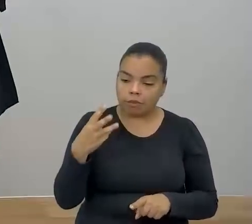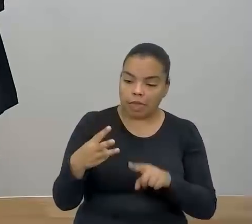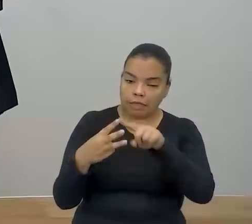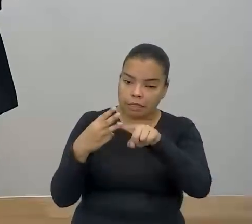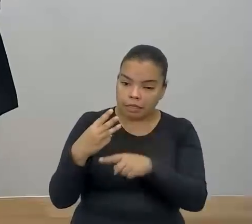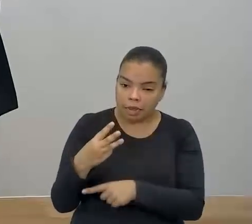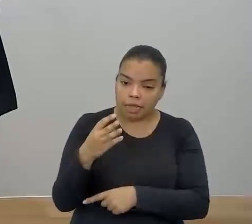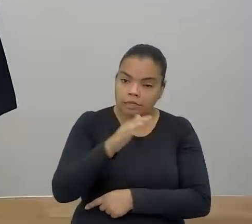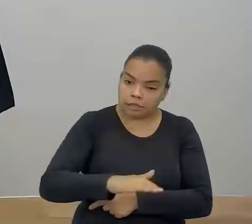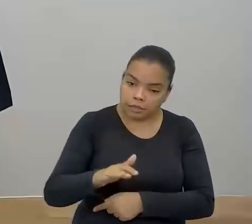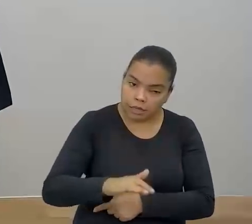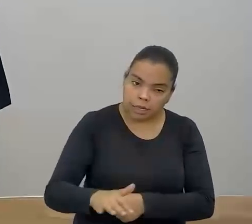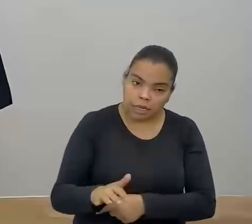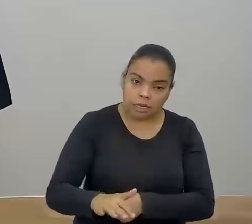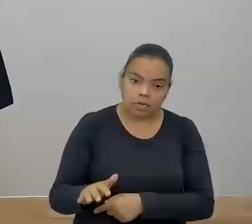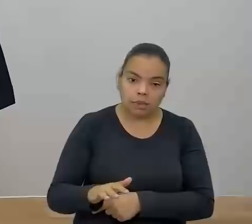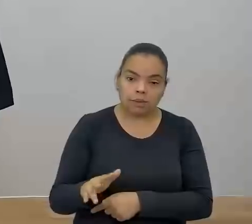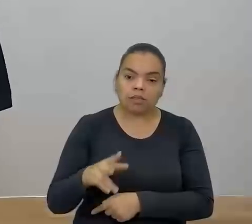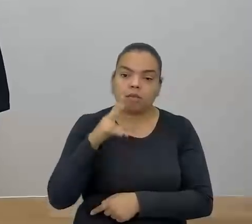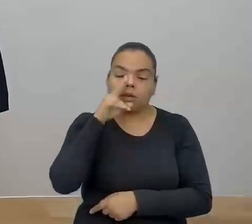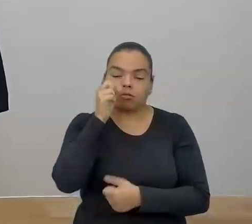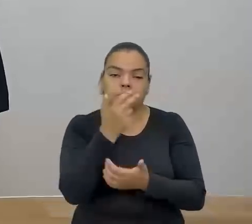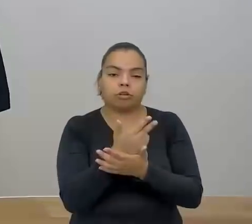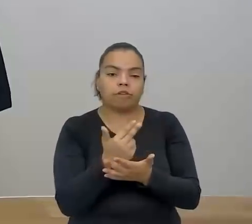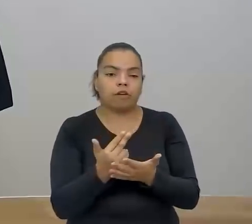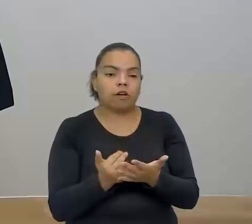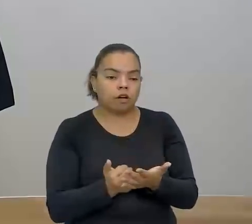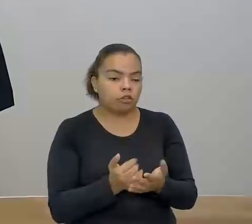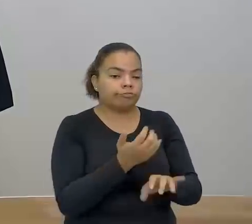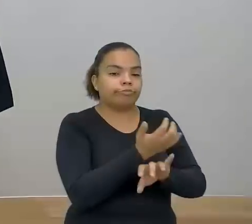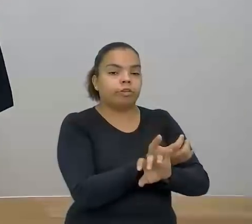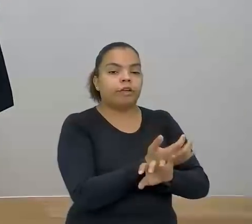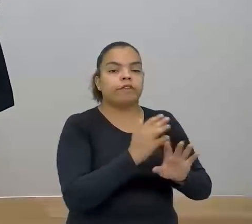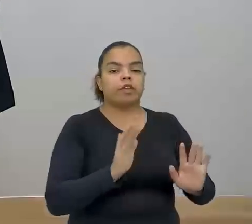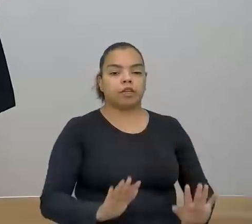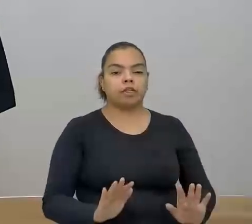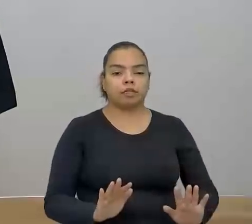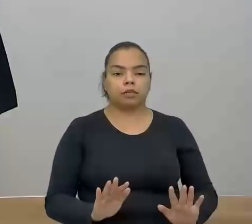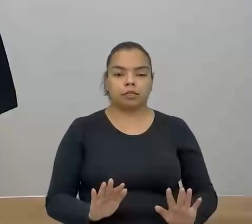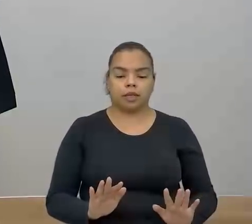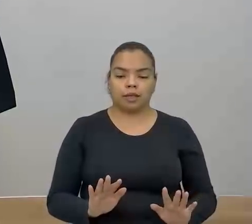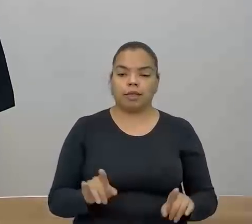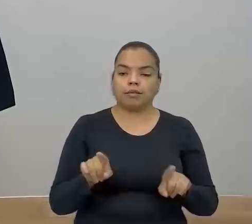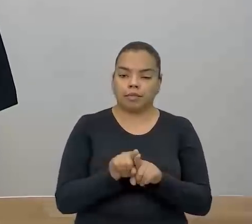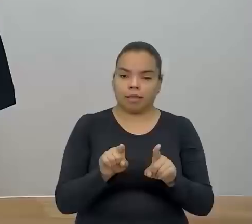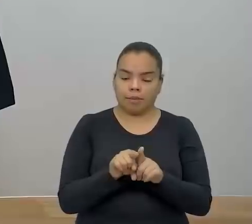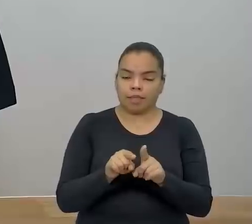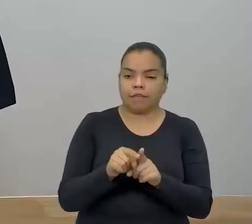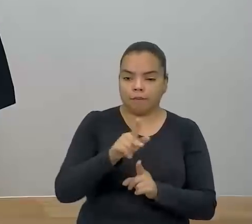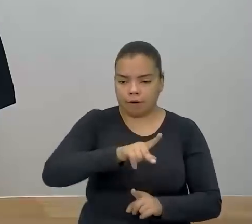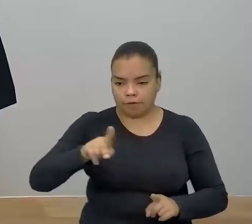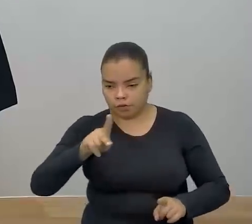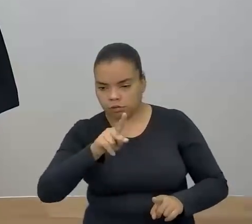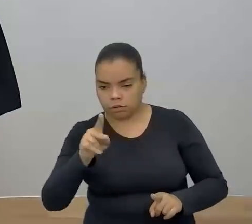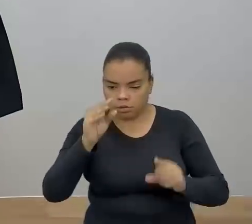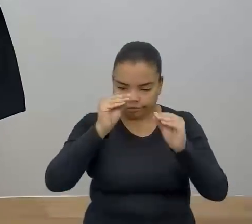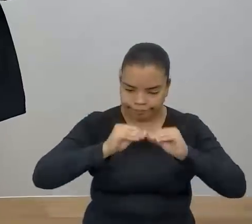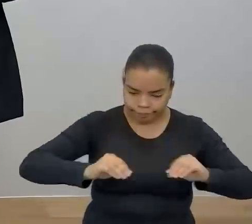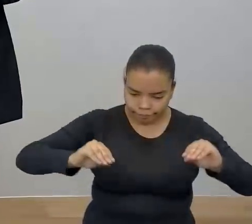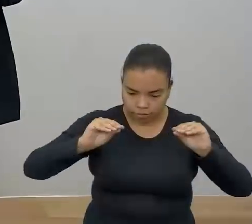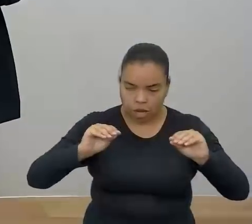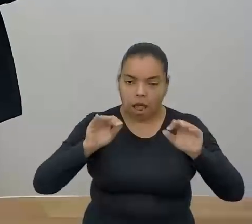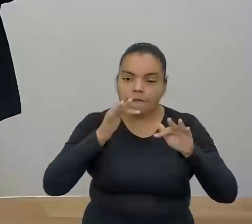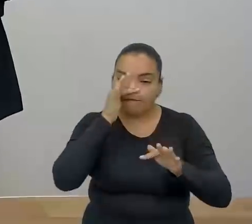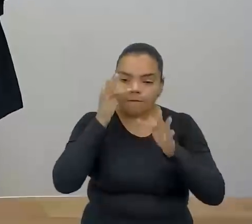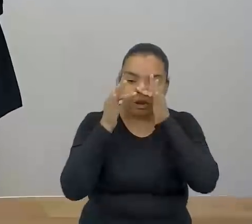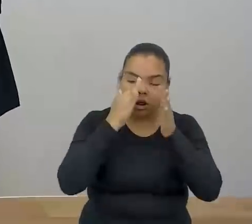das crianças ficou a caveira. E hoje a gente teve aqui alguns professores que colocou as rosas ao redor. Então, o movimento de